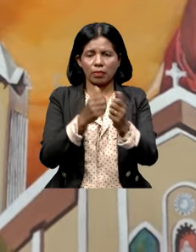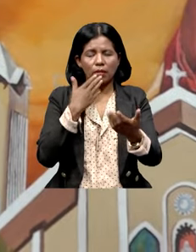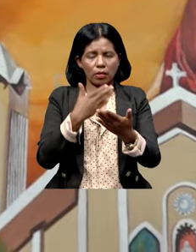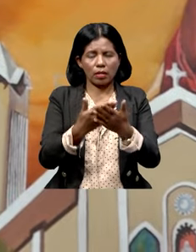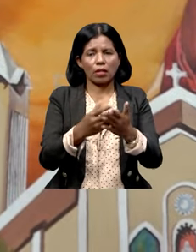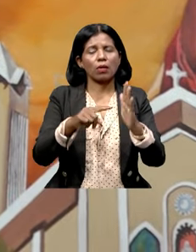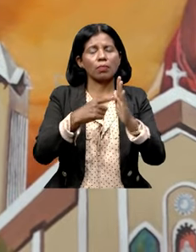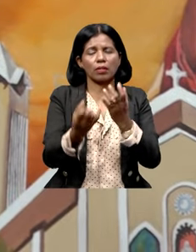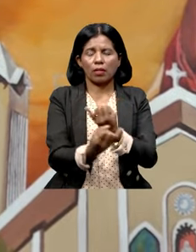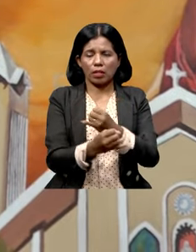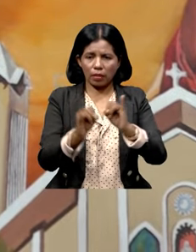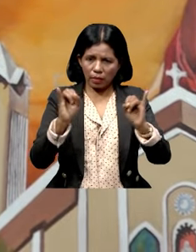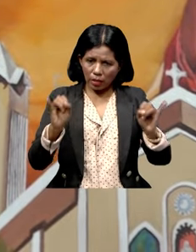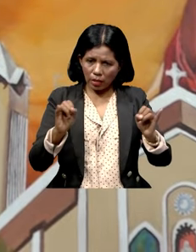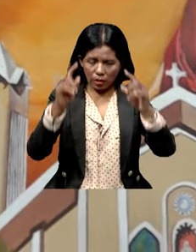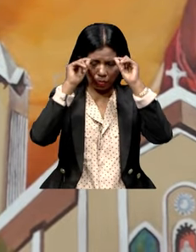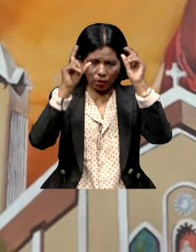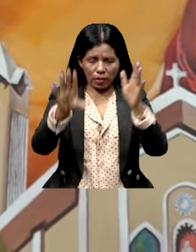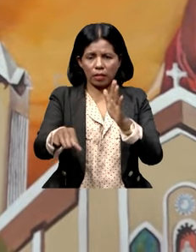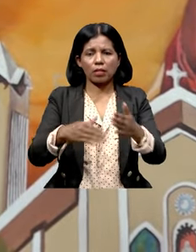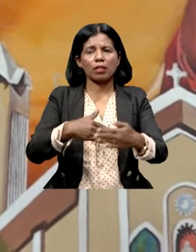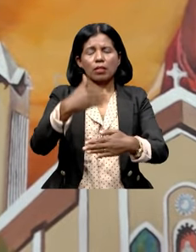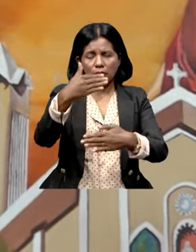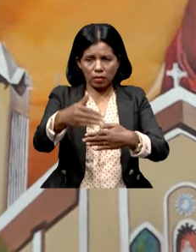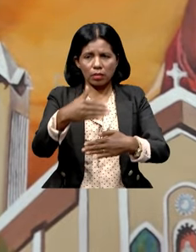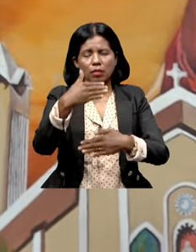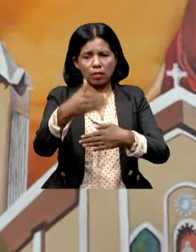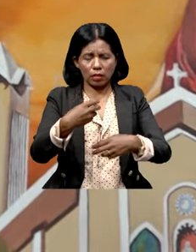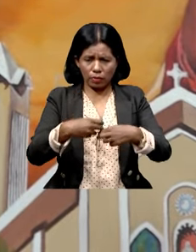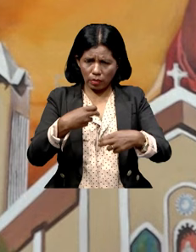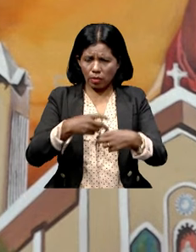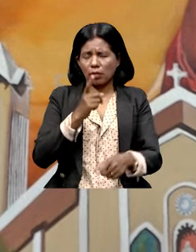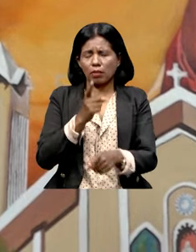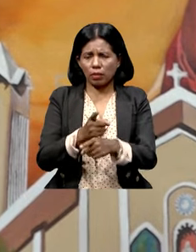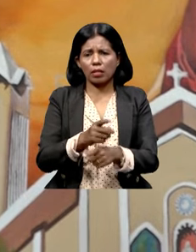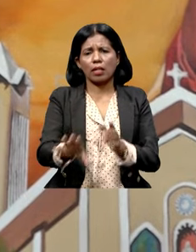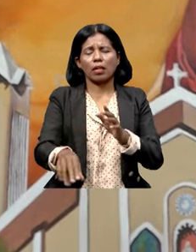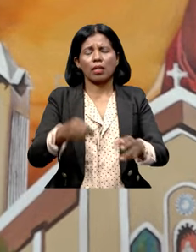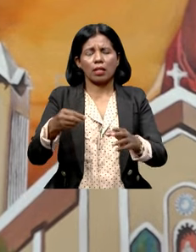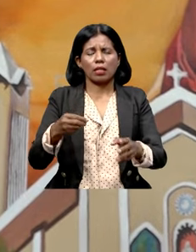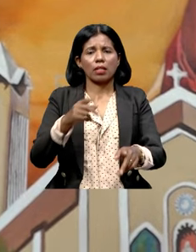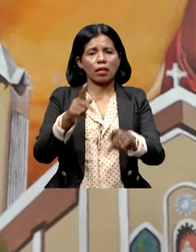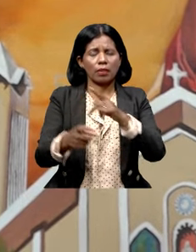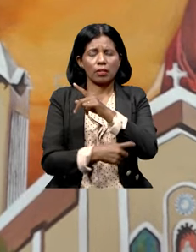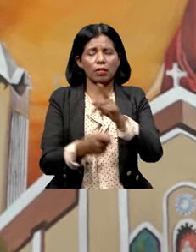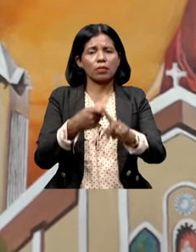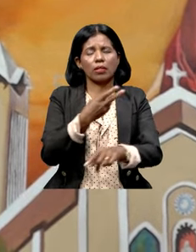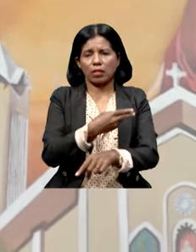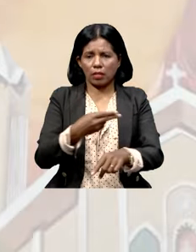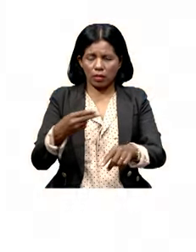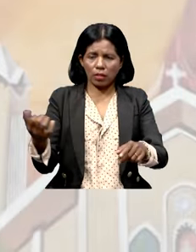hetang independensya mo sa Timor-Leste liw si etapa ay nake susar te tebes. Hetang invasamo si invasor sira, ito po si